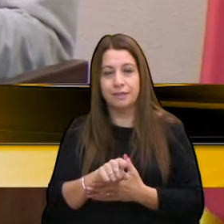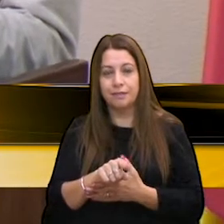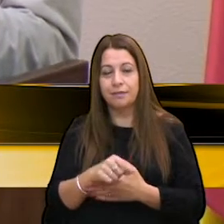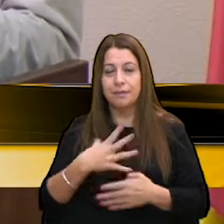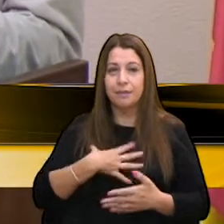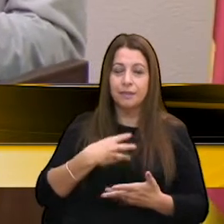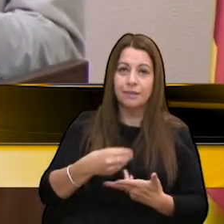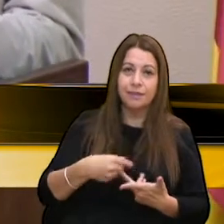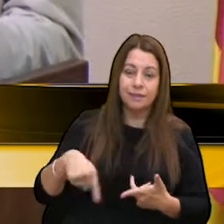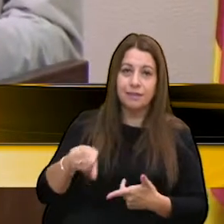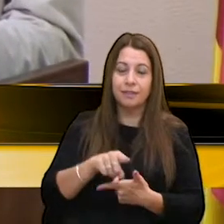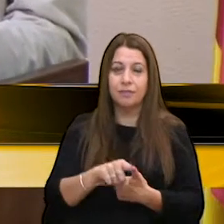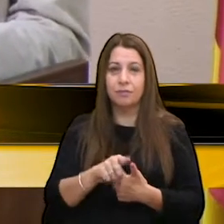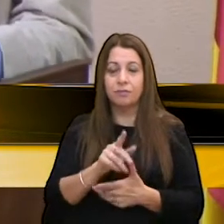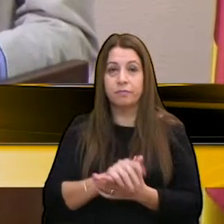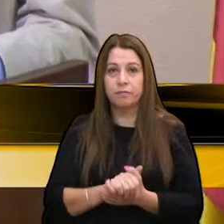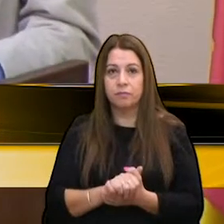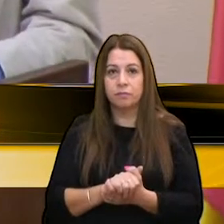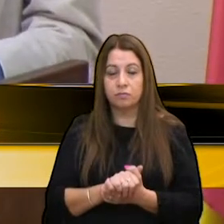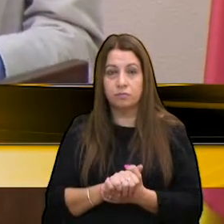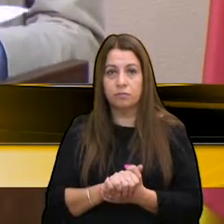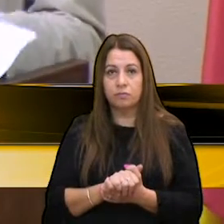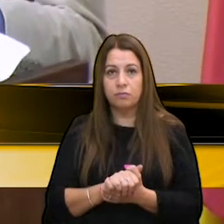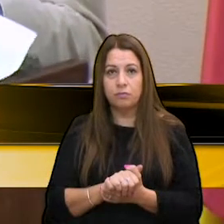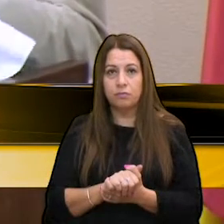filhos residentes na propriedade.